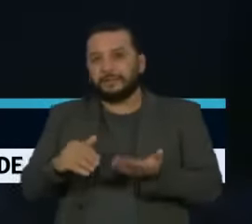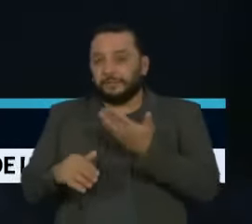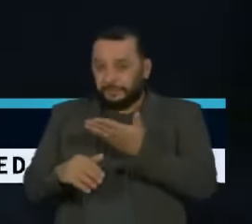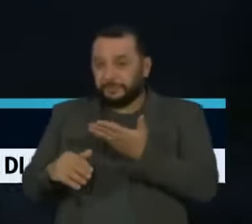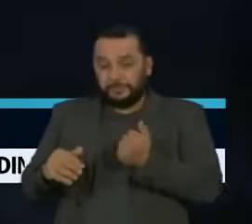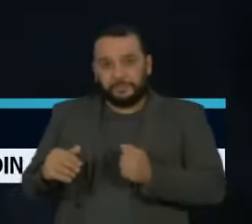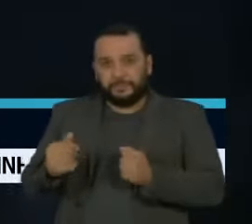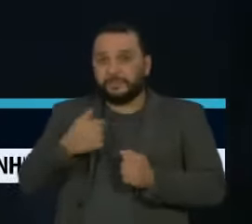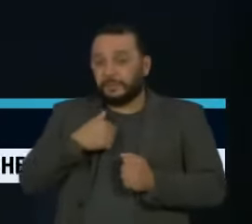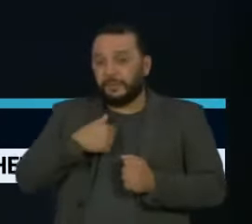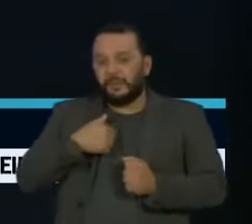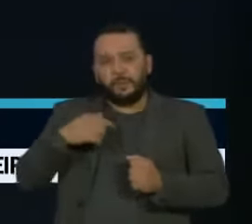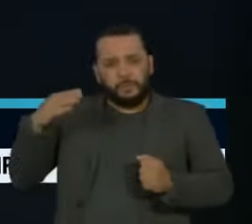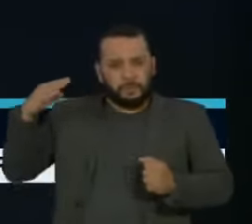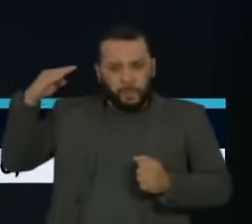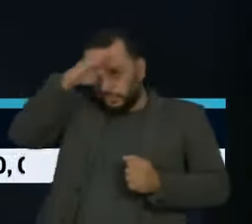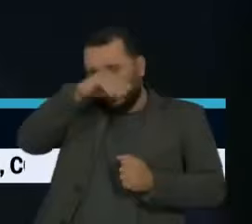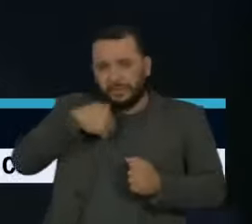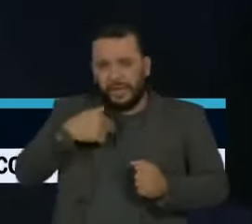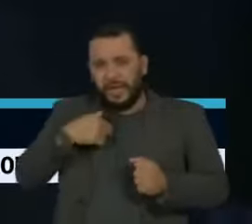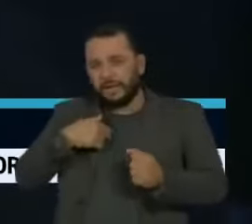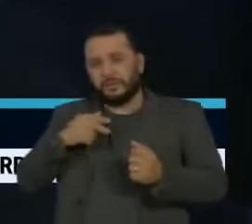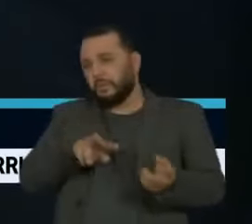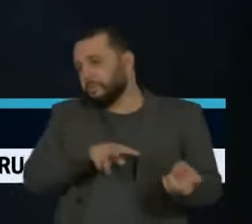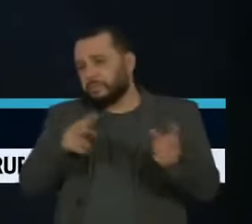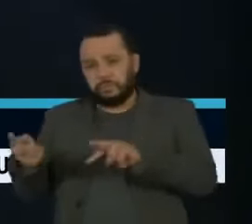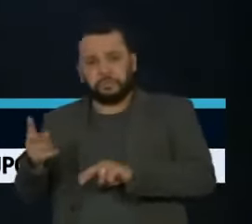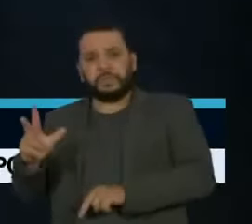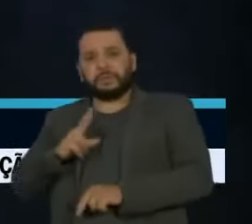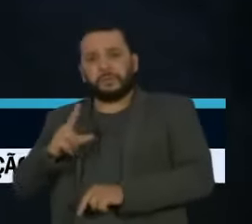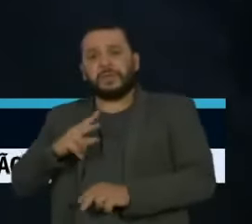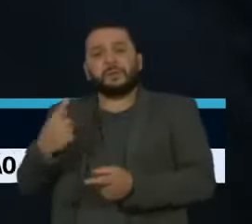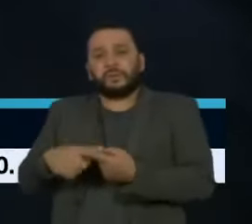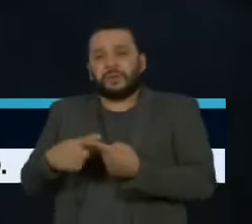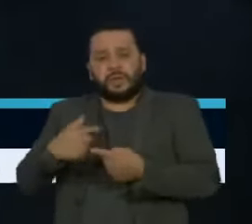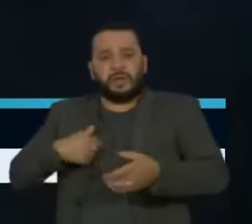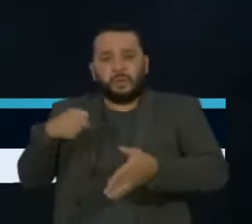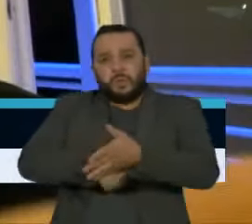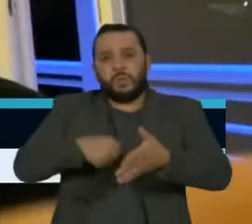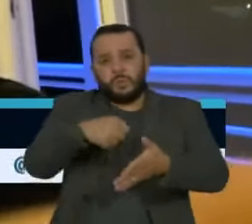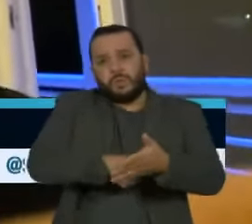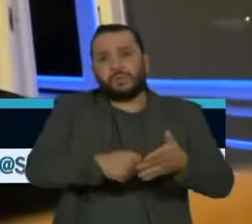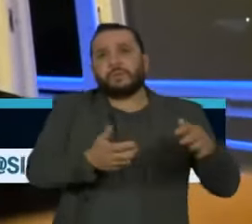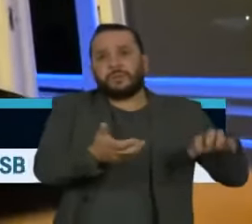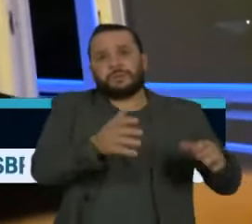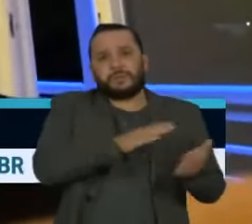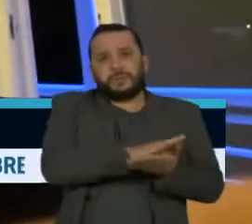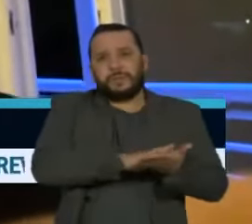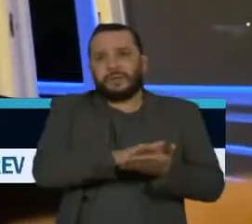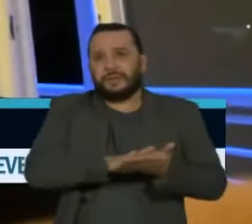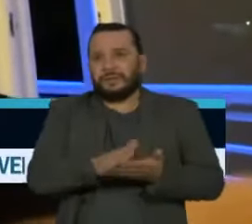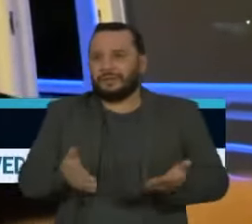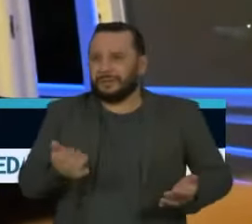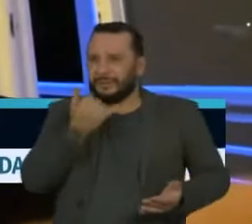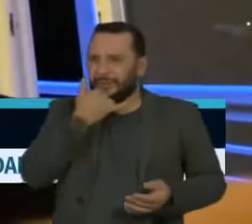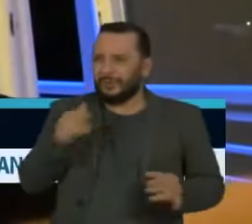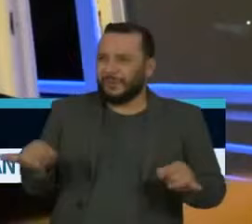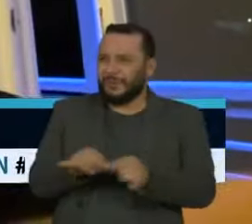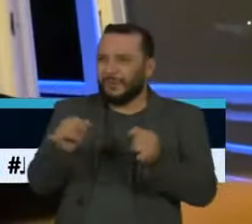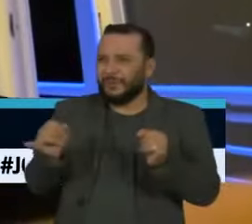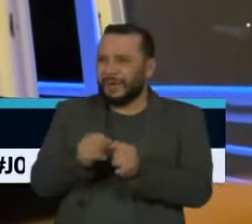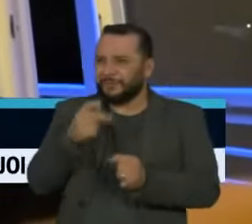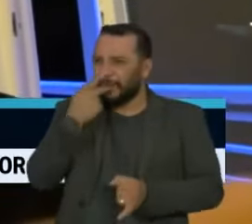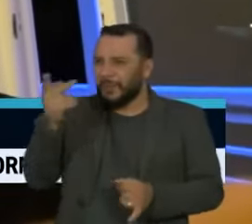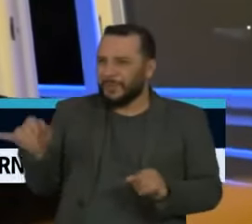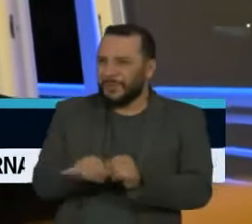Landau, o presidente Jair Bolsonaro não privatizou porque não se empenha politicamente para isso. Isso é uma tremenda bobagem, só